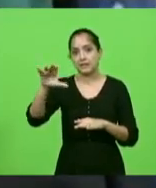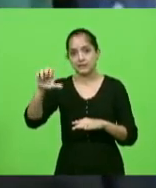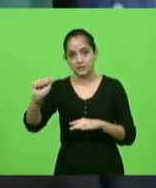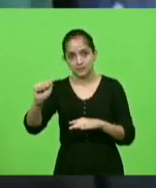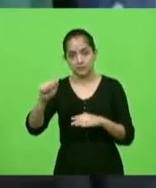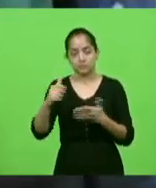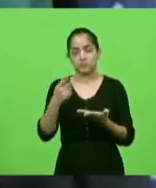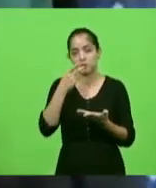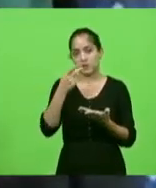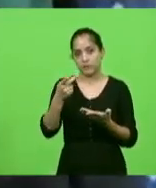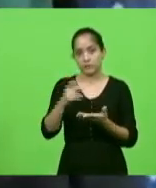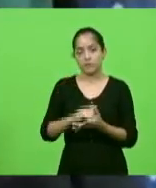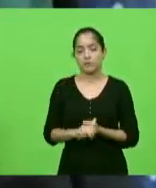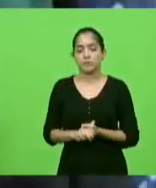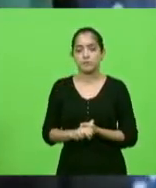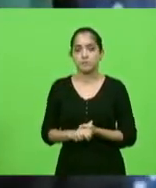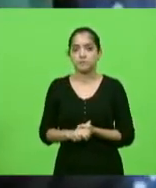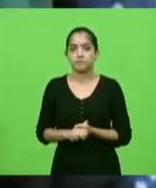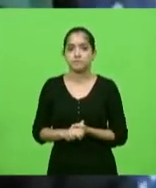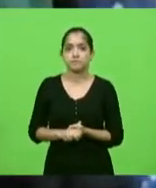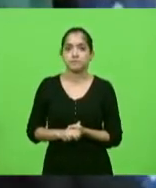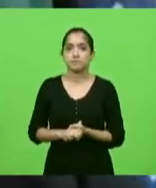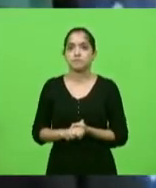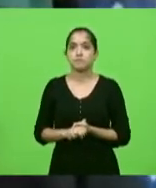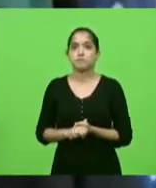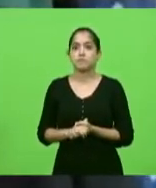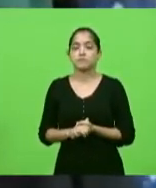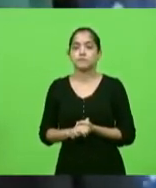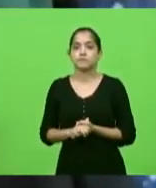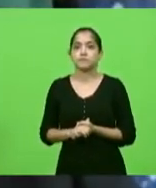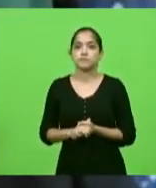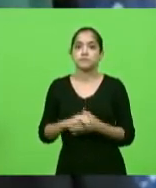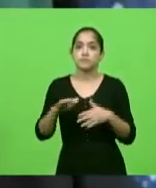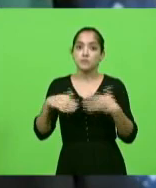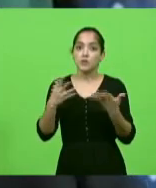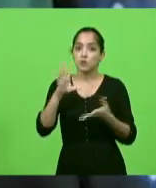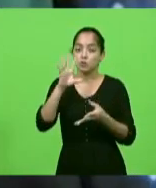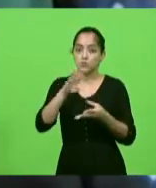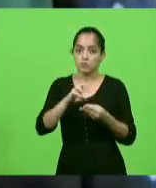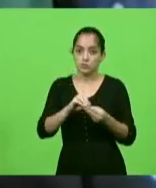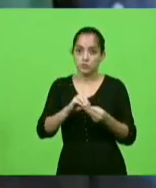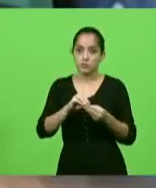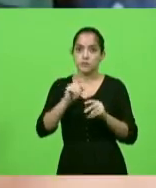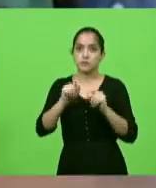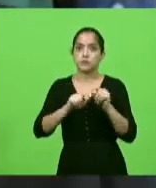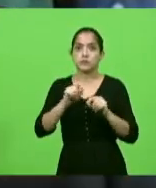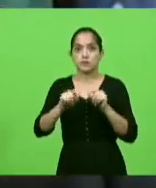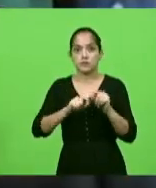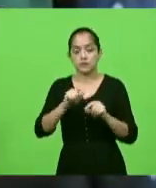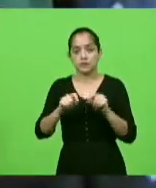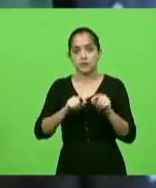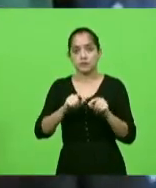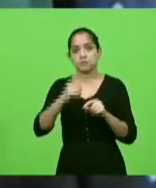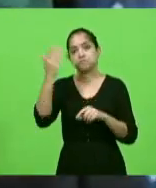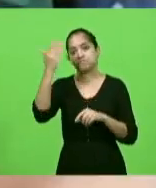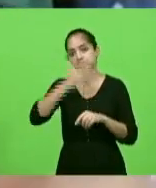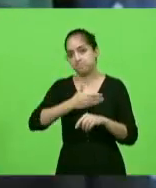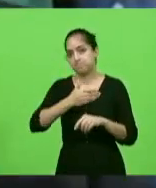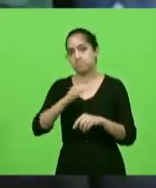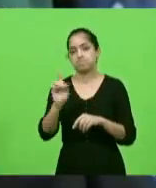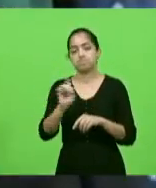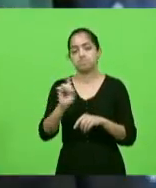o Flamengo afirmou o seu lado certo concurso importante o que não restou comprovado